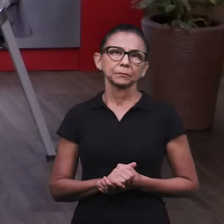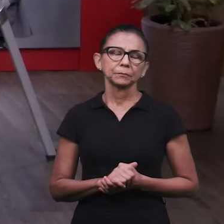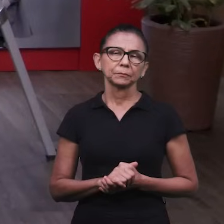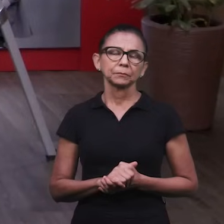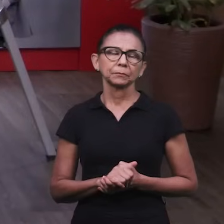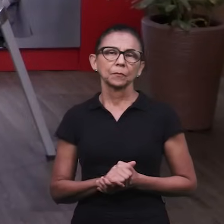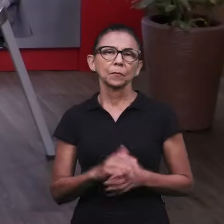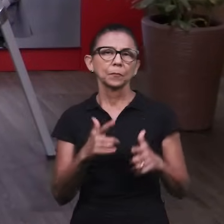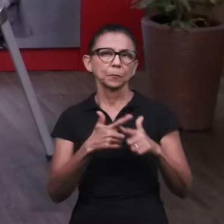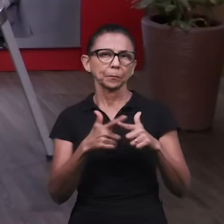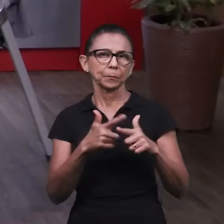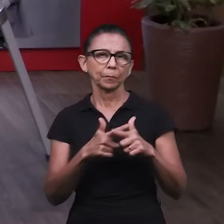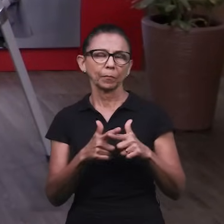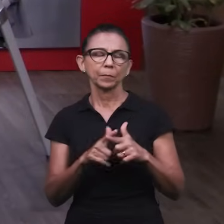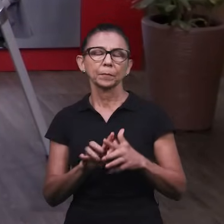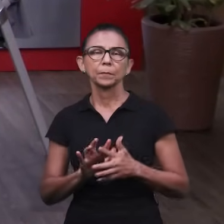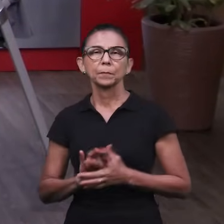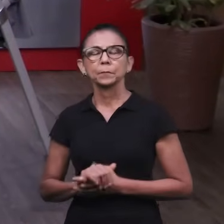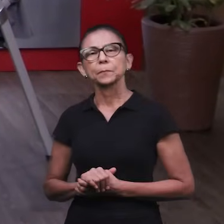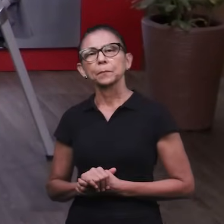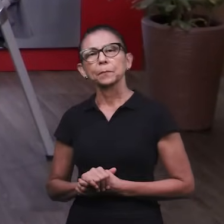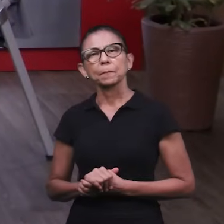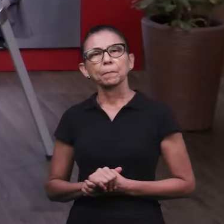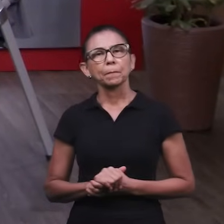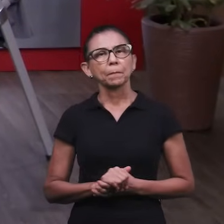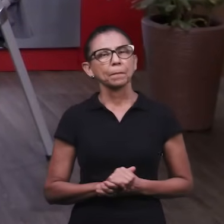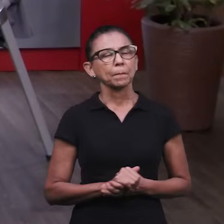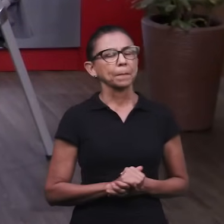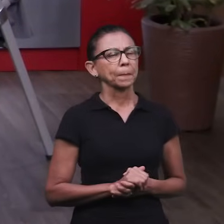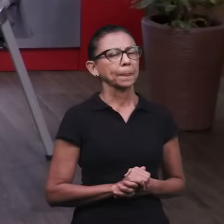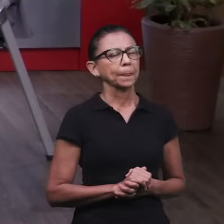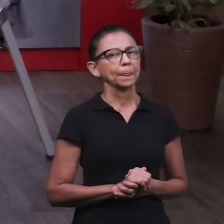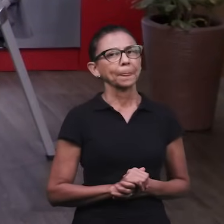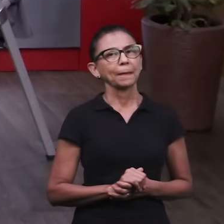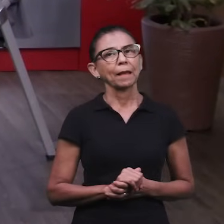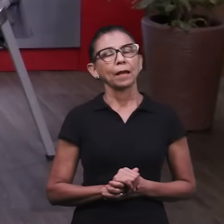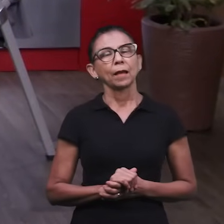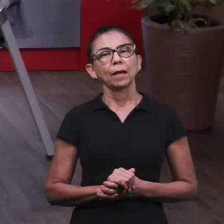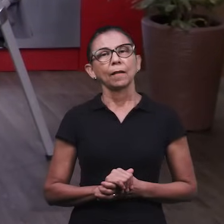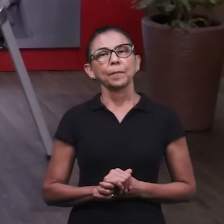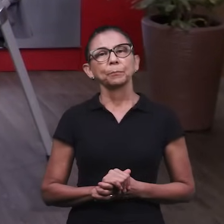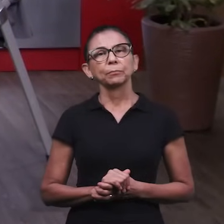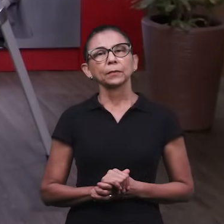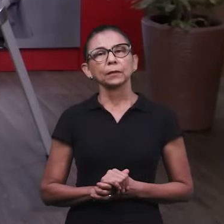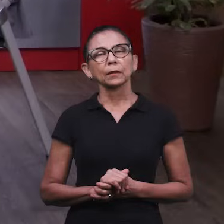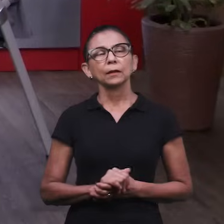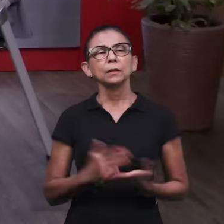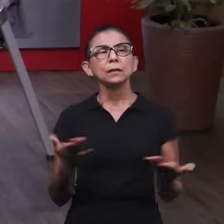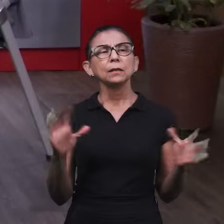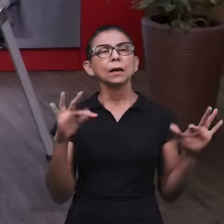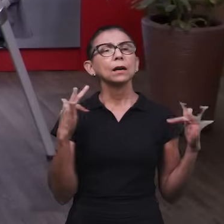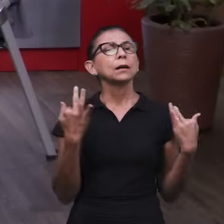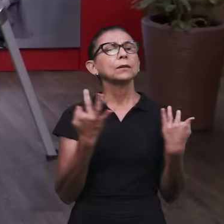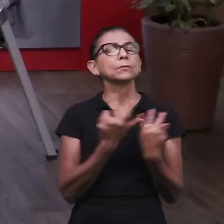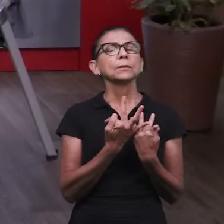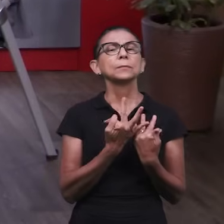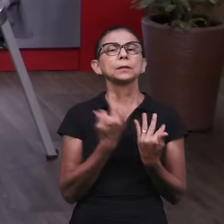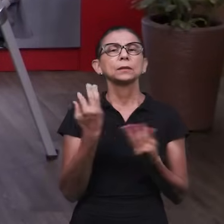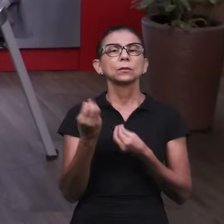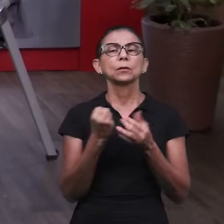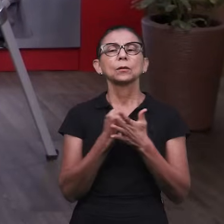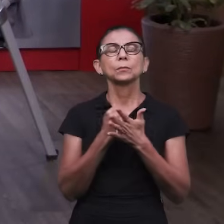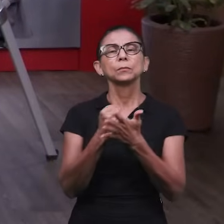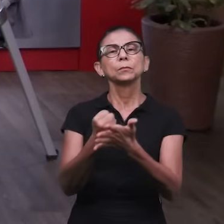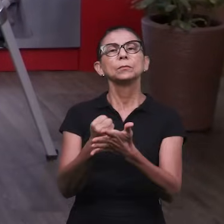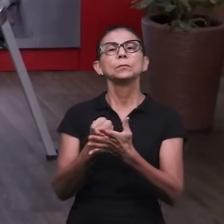podem ajudar a desenvolver habilidades no sentido de organização, gestão do tempo,